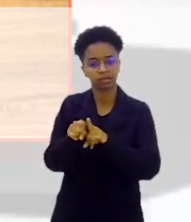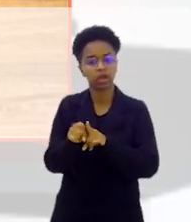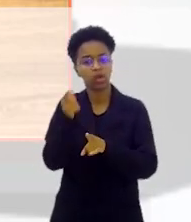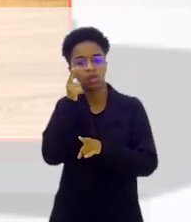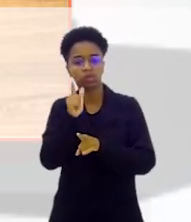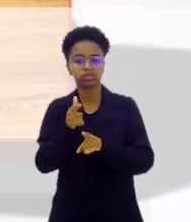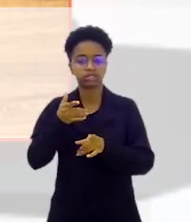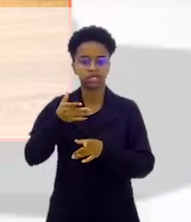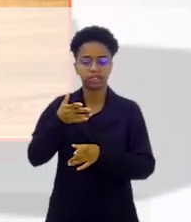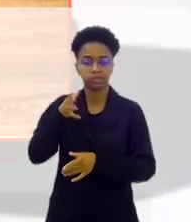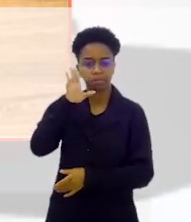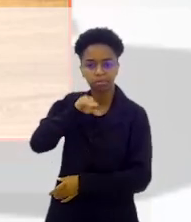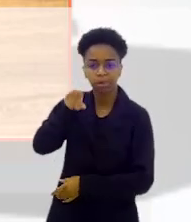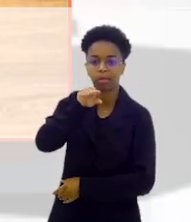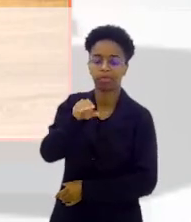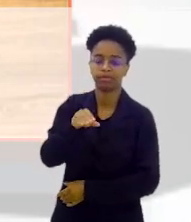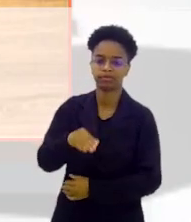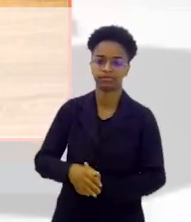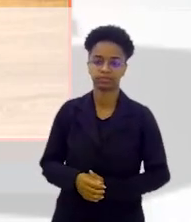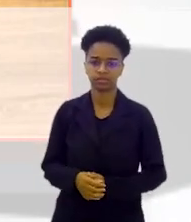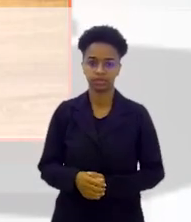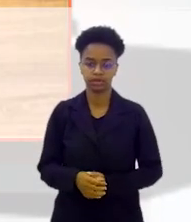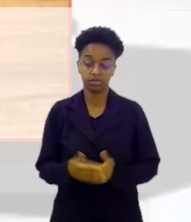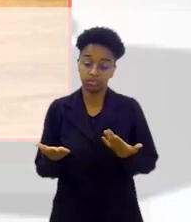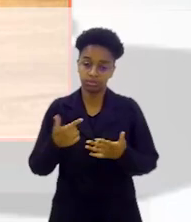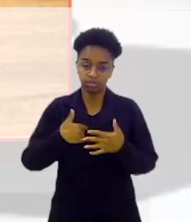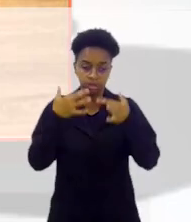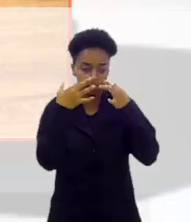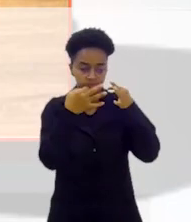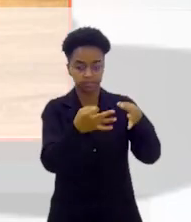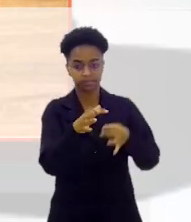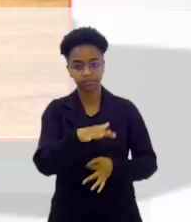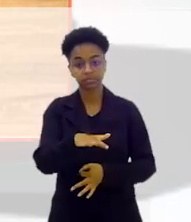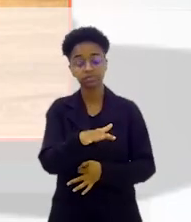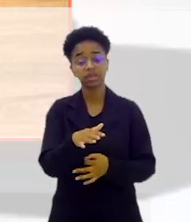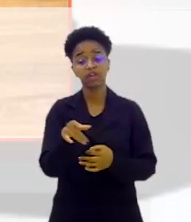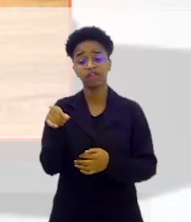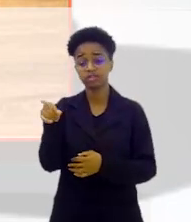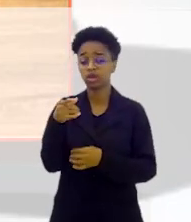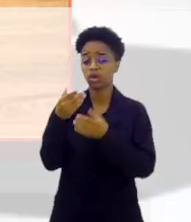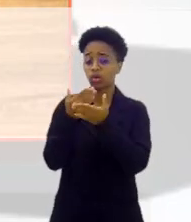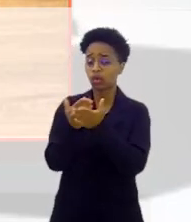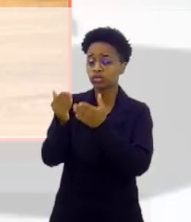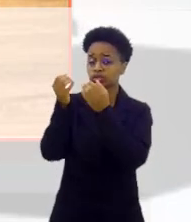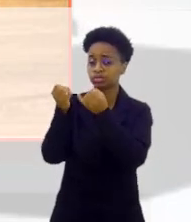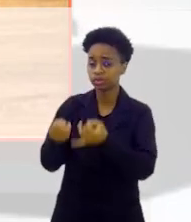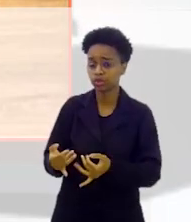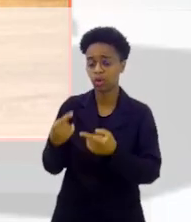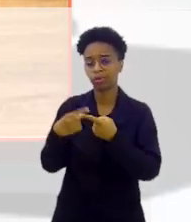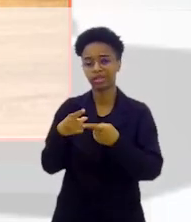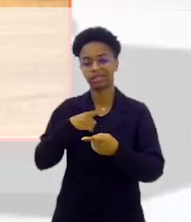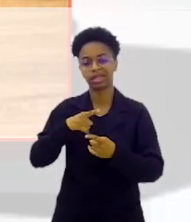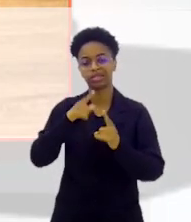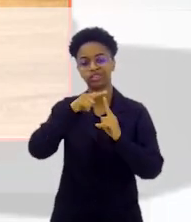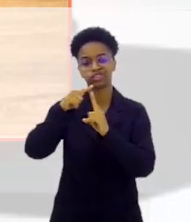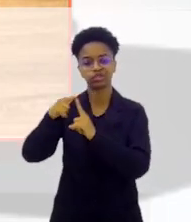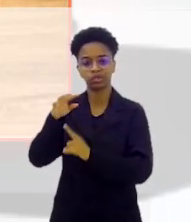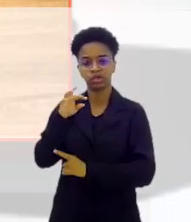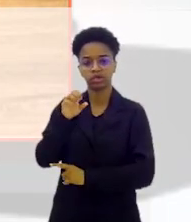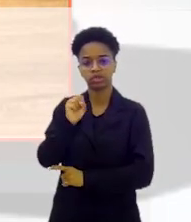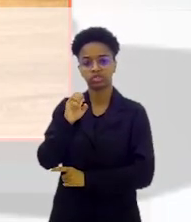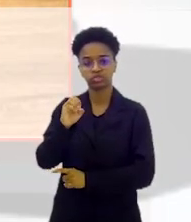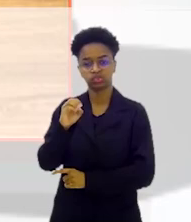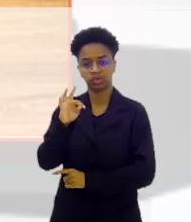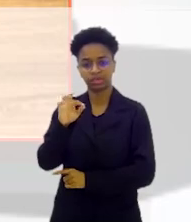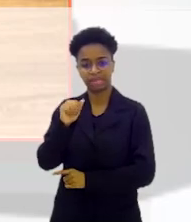mais e me tornar-me compreensível. Me chama muita atenção isso. E eu, quando você começou a justificar os sotaques do Brasil,